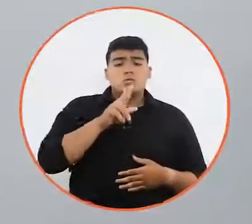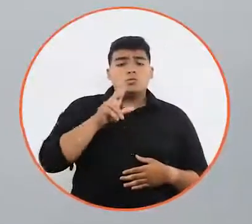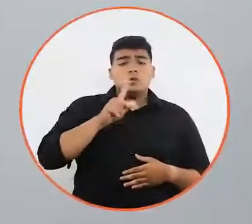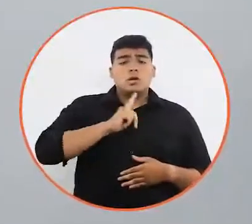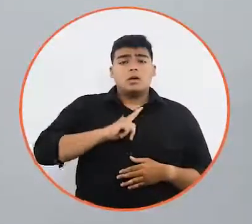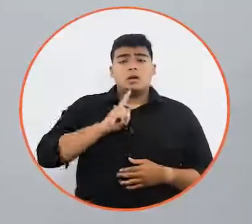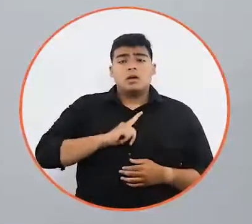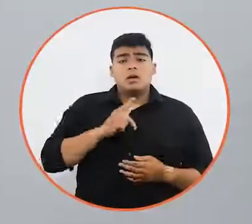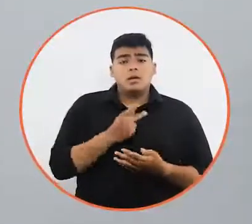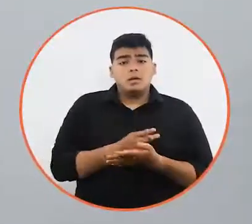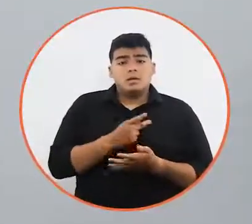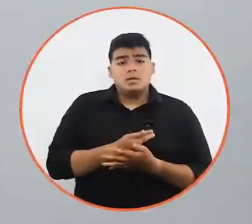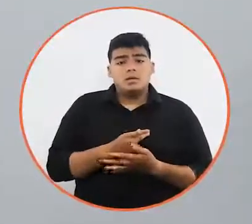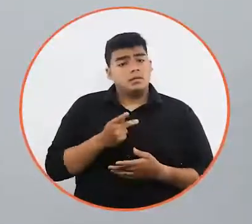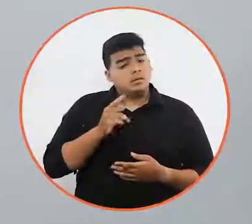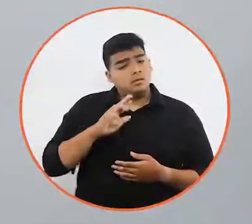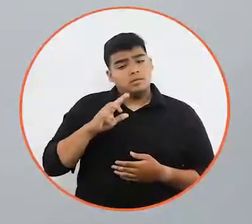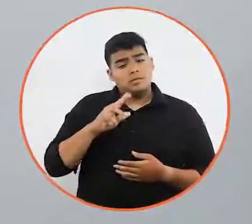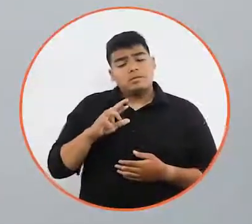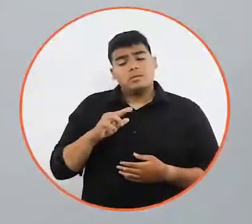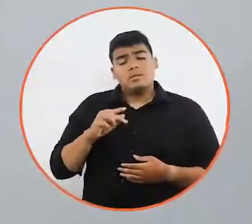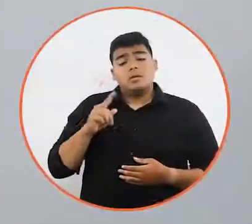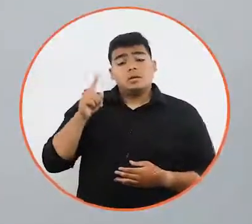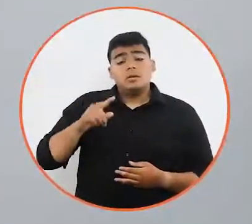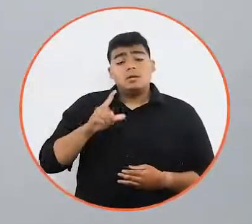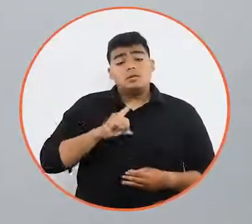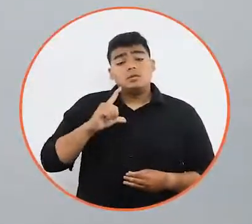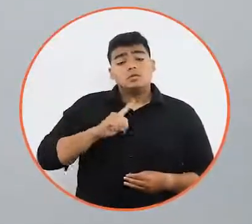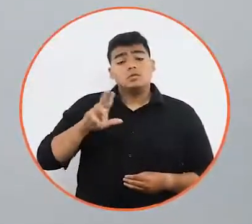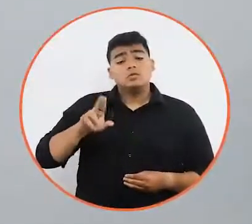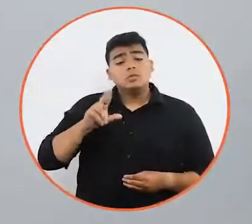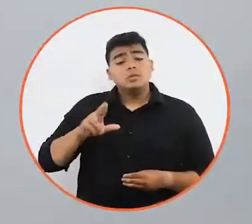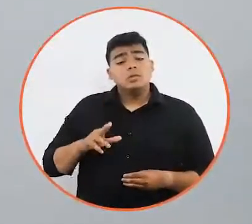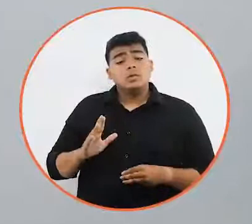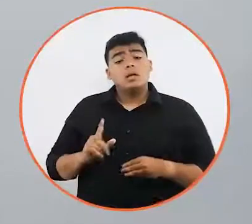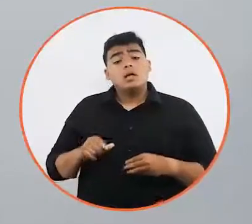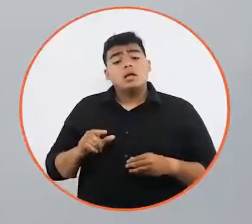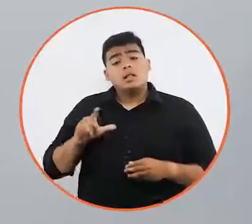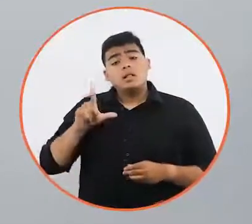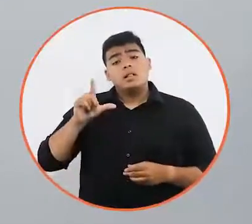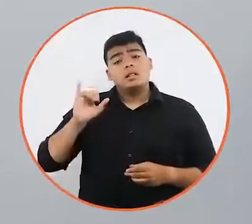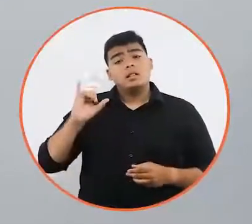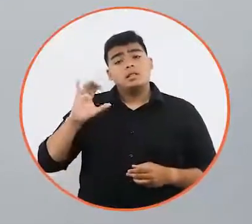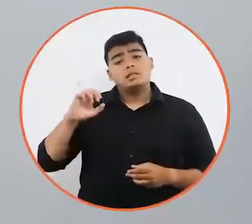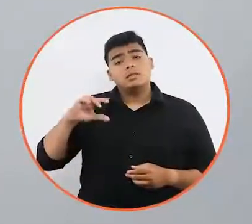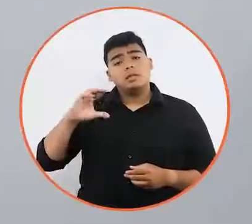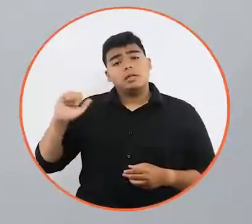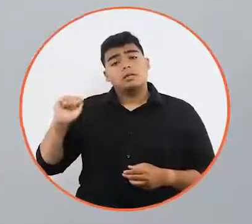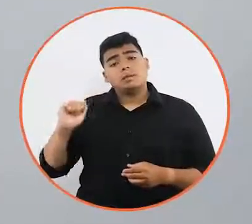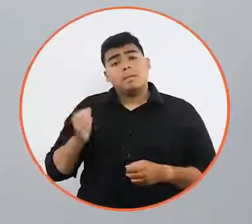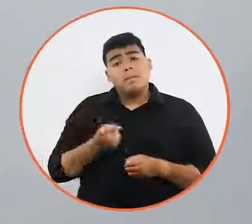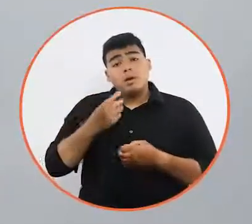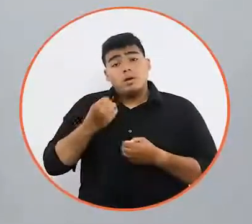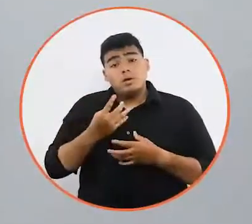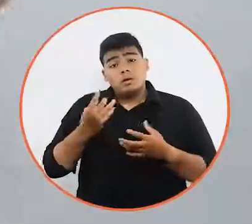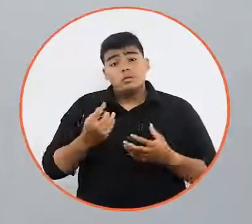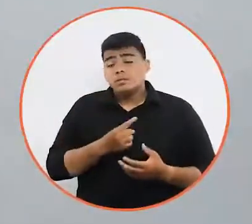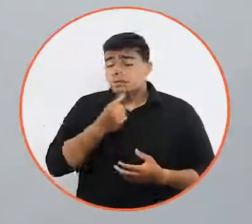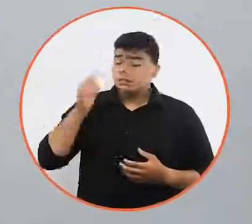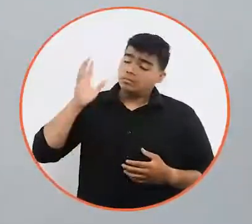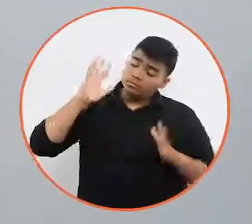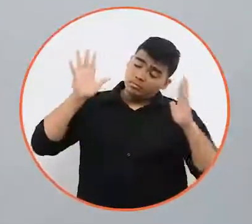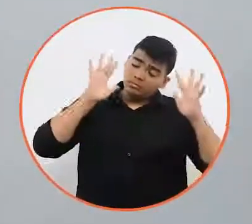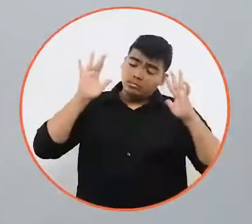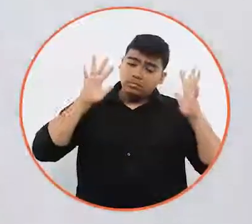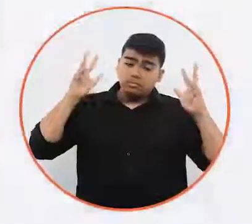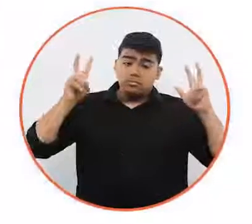de forma errada. Não é bem assim. Isso é o que a gente vai chamar na literatura de licença poética. Então é essa viagem que a gente vai fazer hoje, discutir o texto